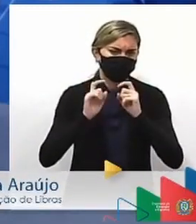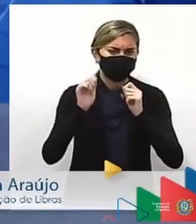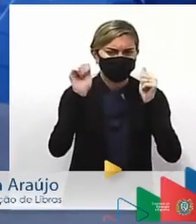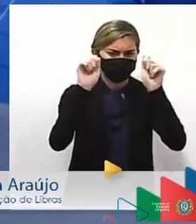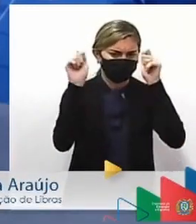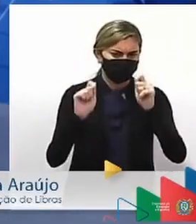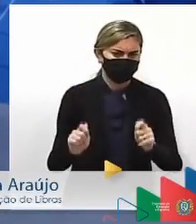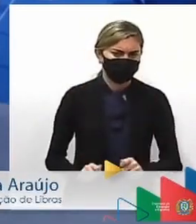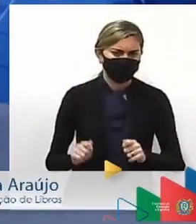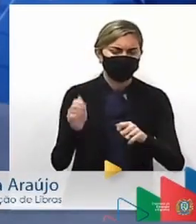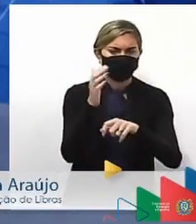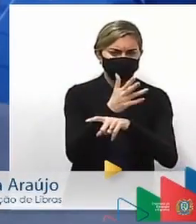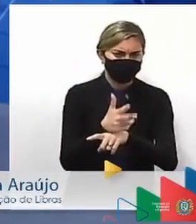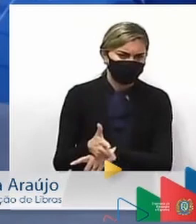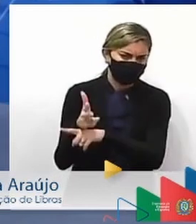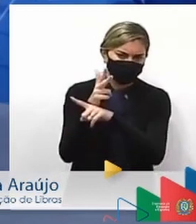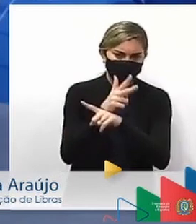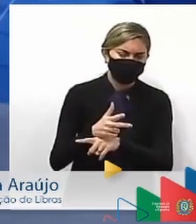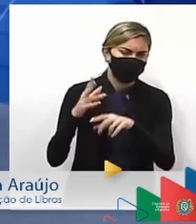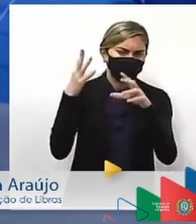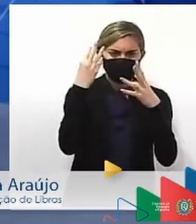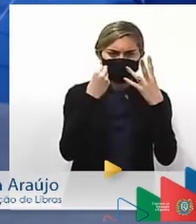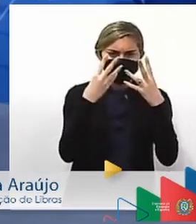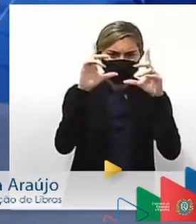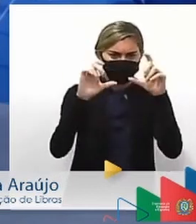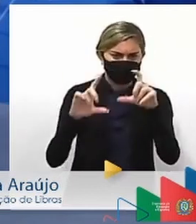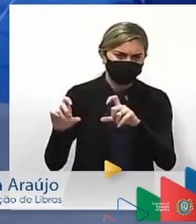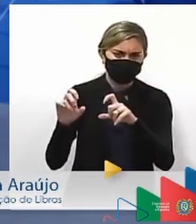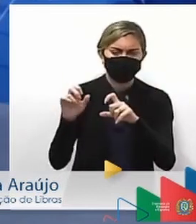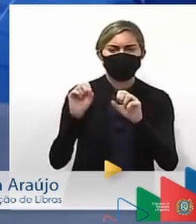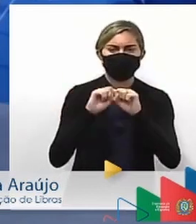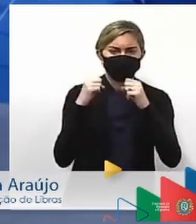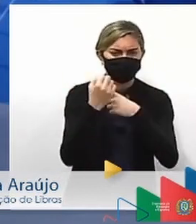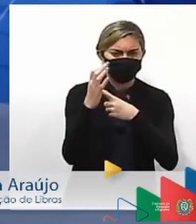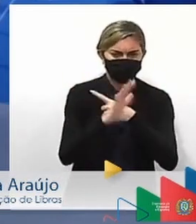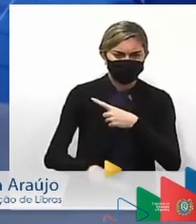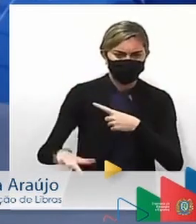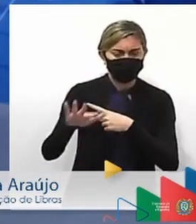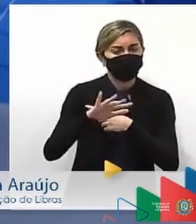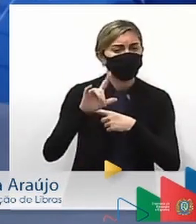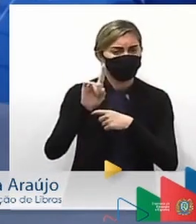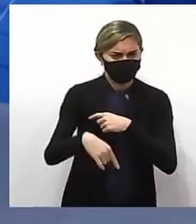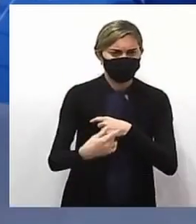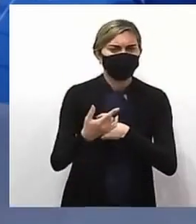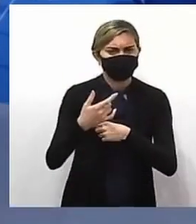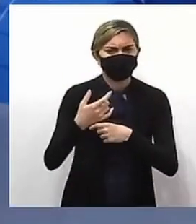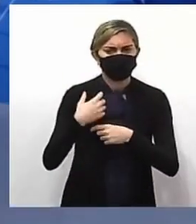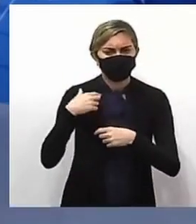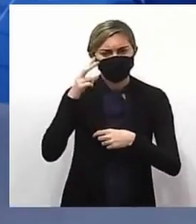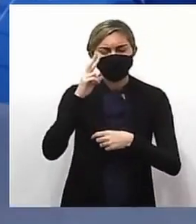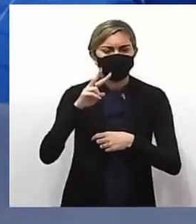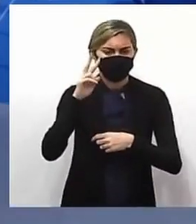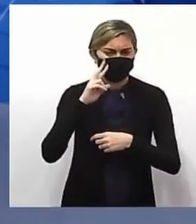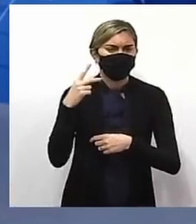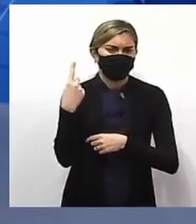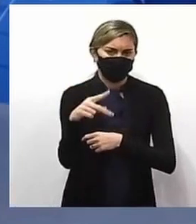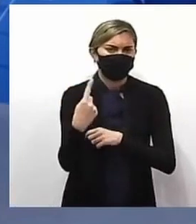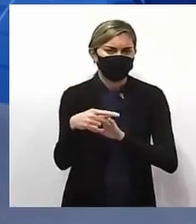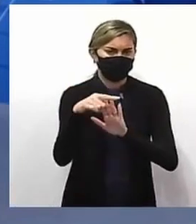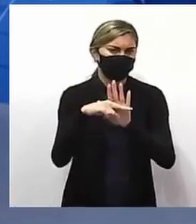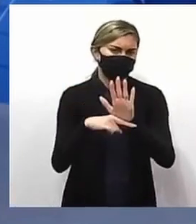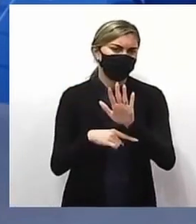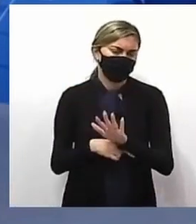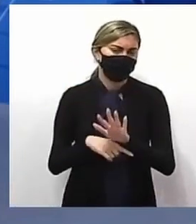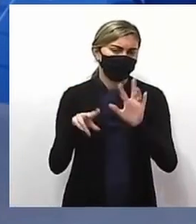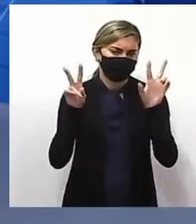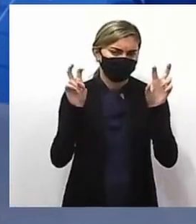arte, cinema, fotografia e sociologia. Vale a pena lembrar que esse programa